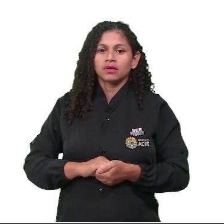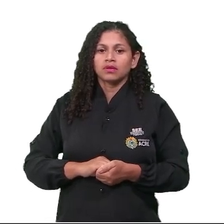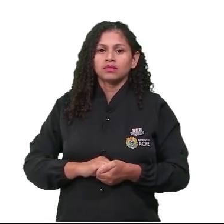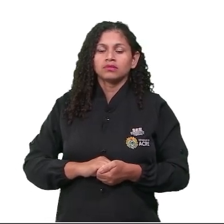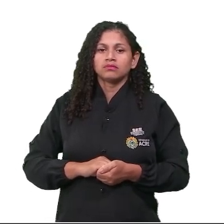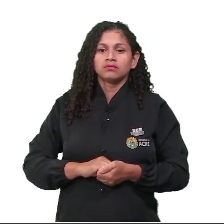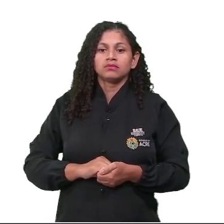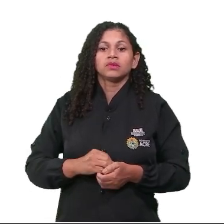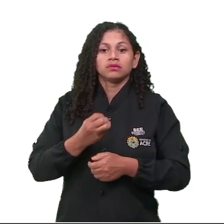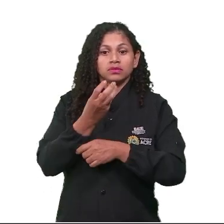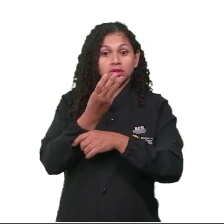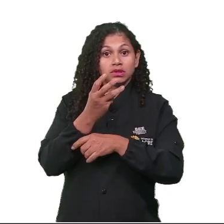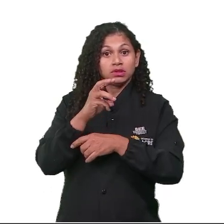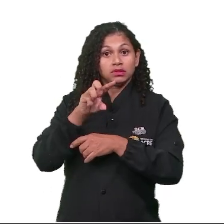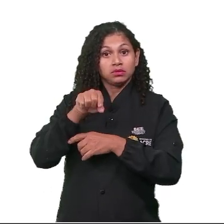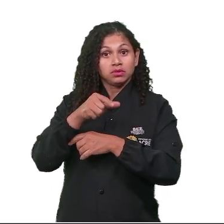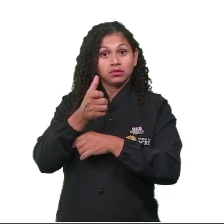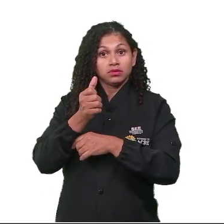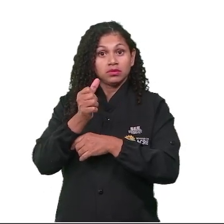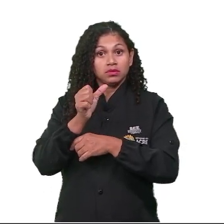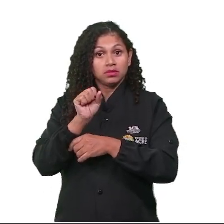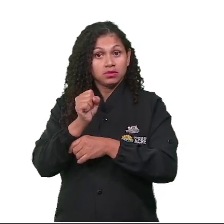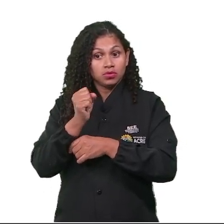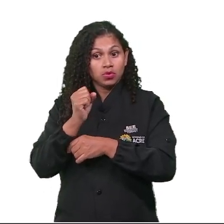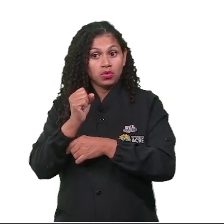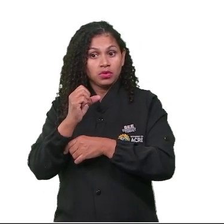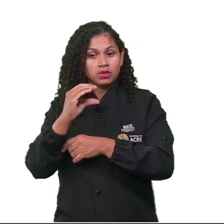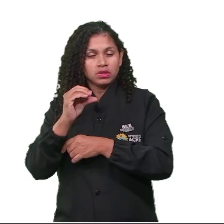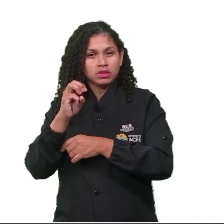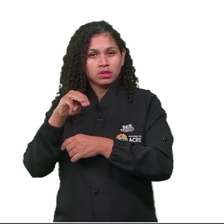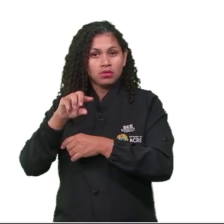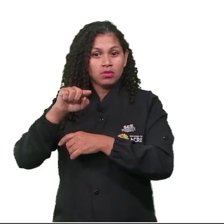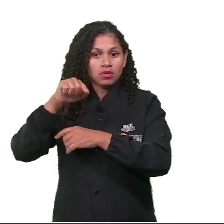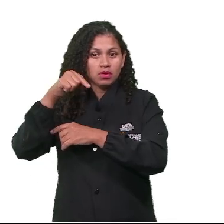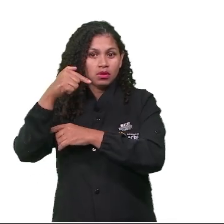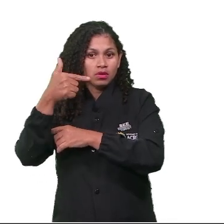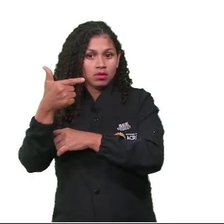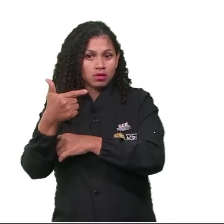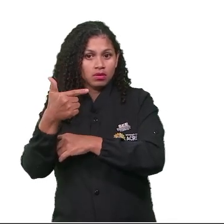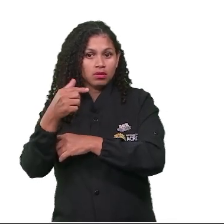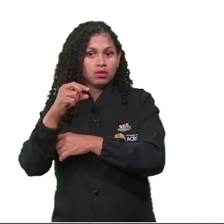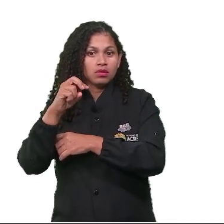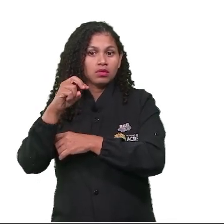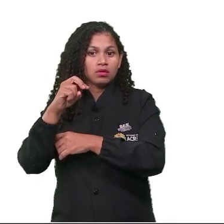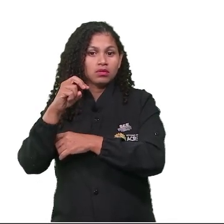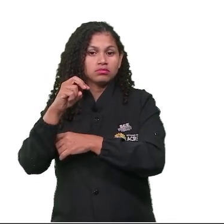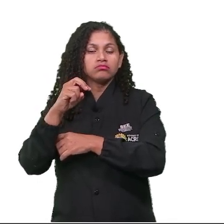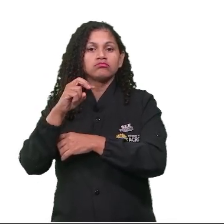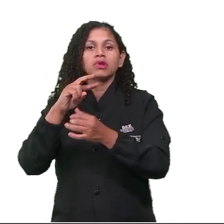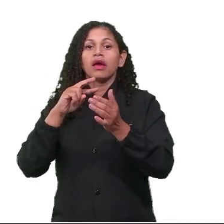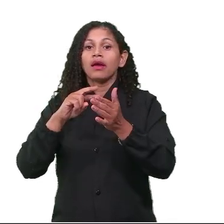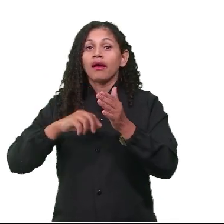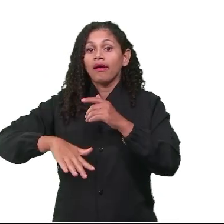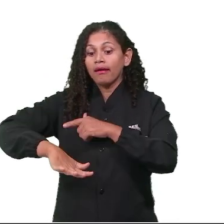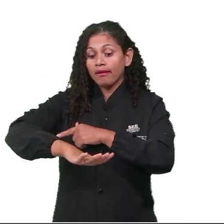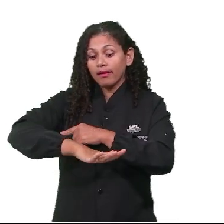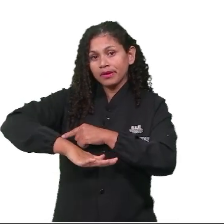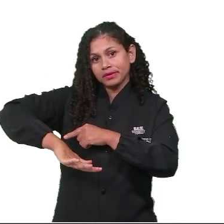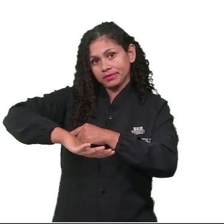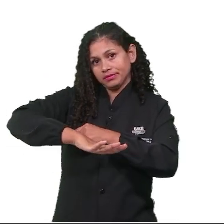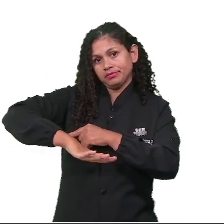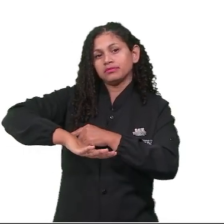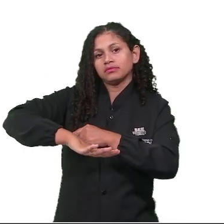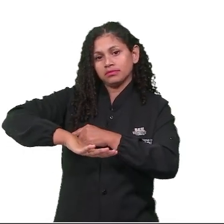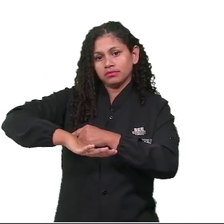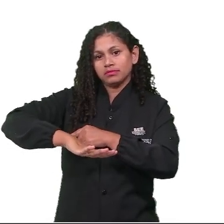quê? Se refere à área da minha base. Então, eu volto para a forma do volume e aonde eu ver lá a área da base, eu vou trocar